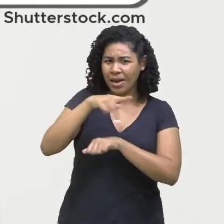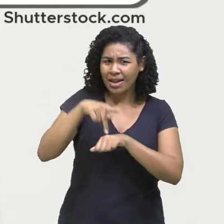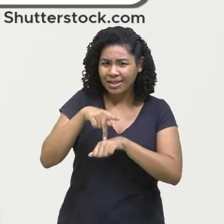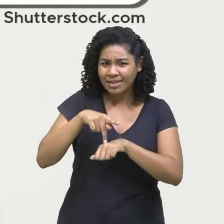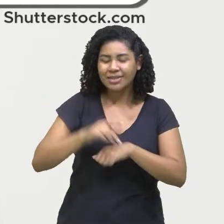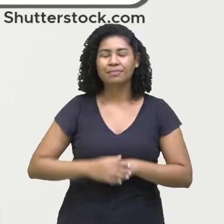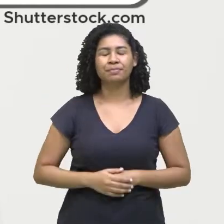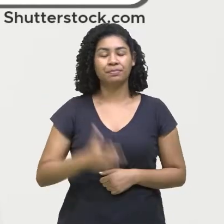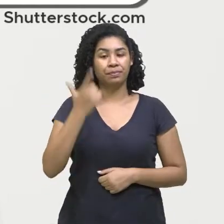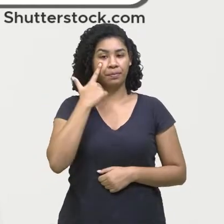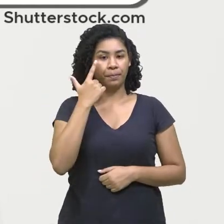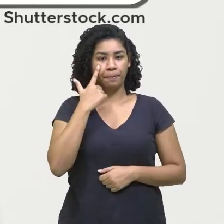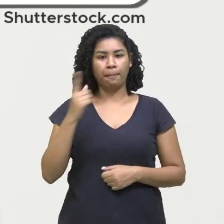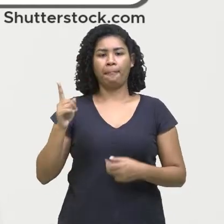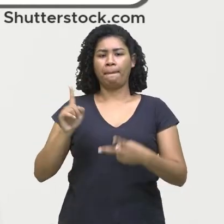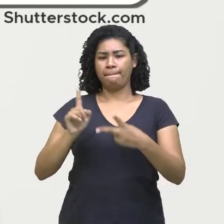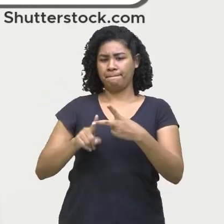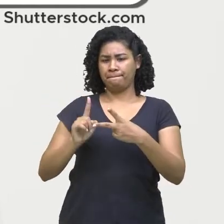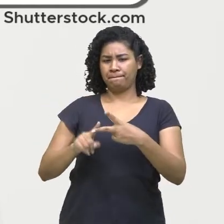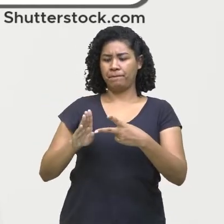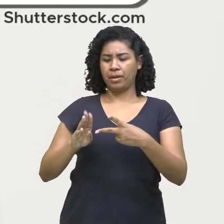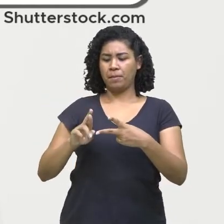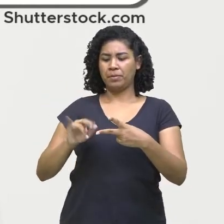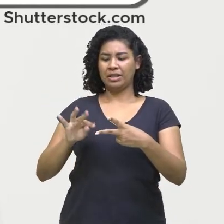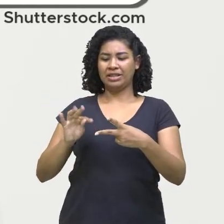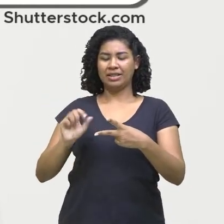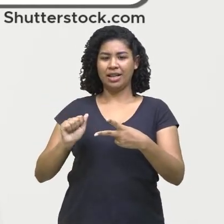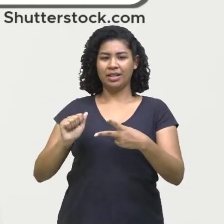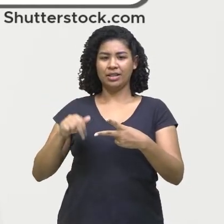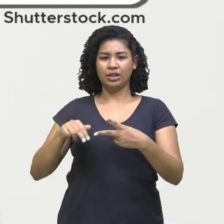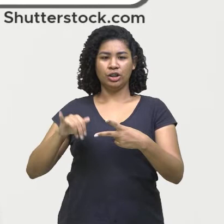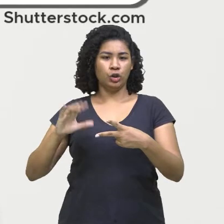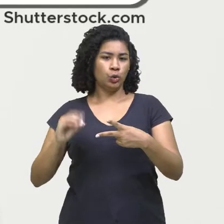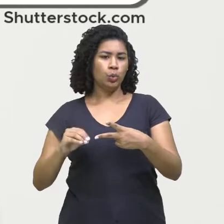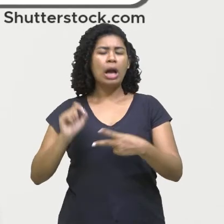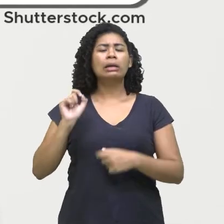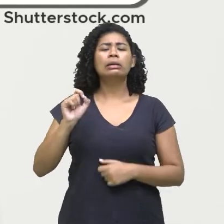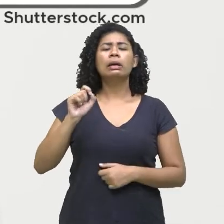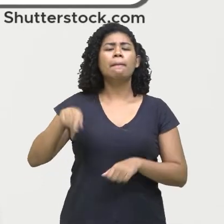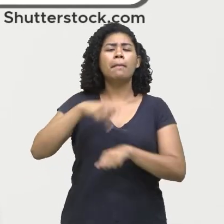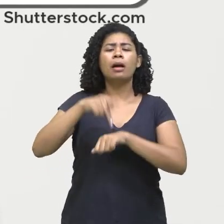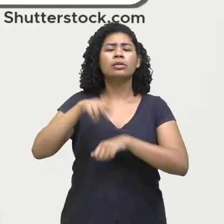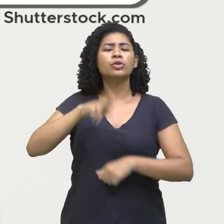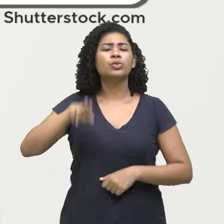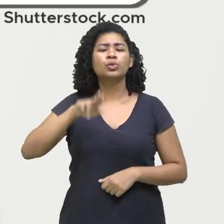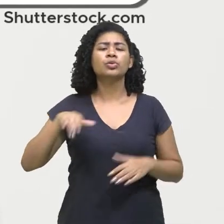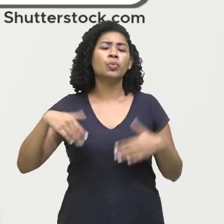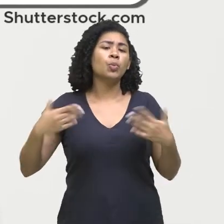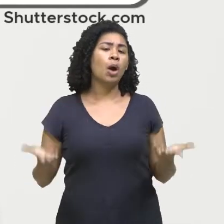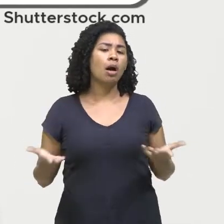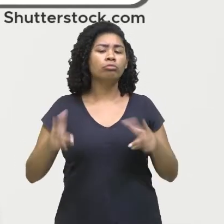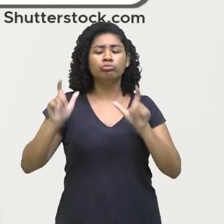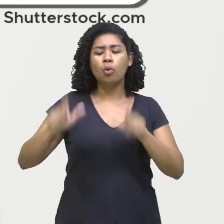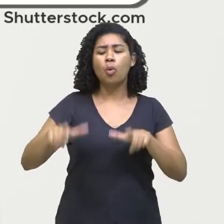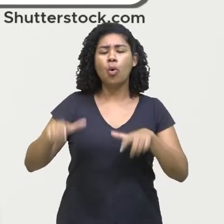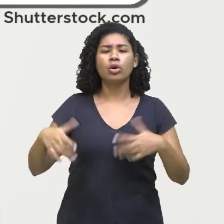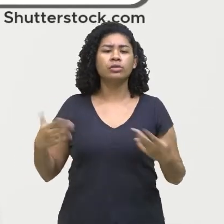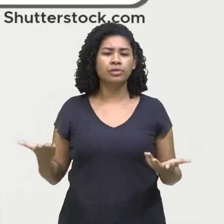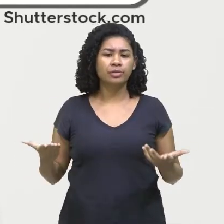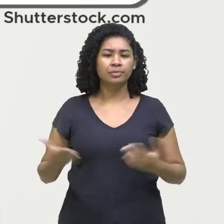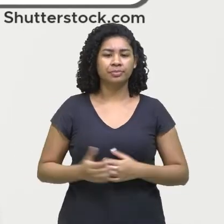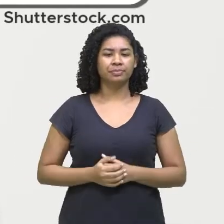o inglês britânico, vamos relembrar quem que fala inglês britânico, gente? Em que países que a gente